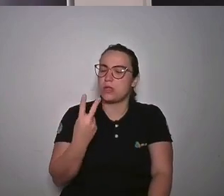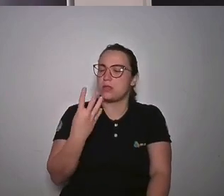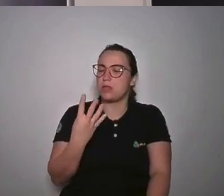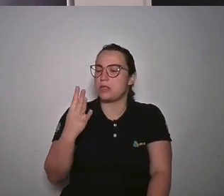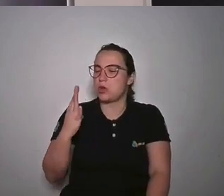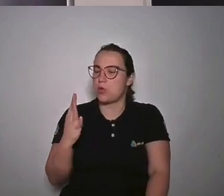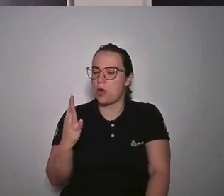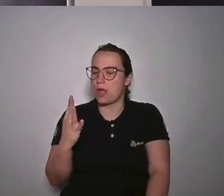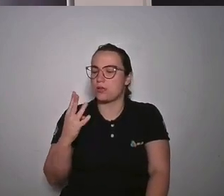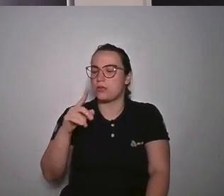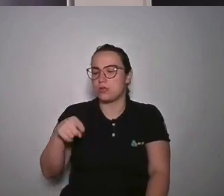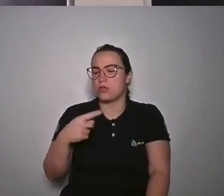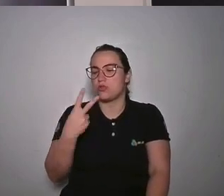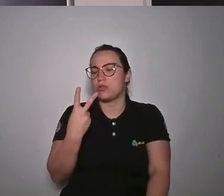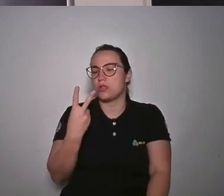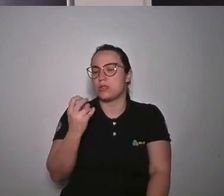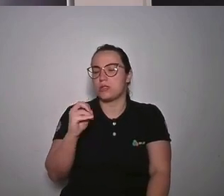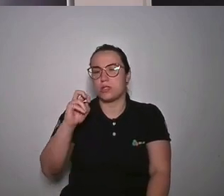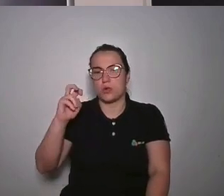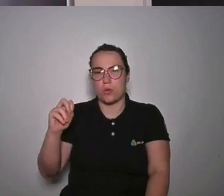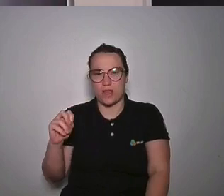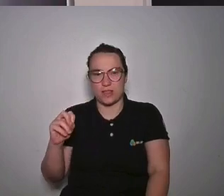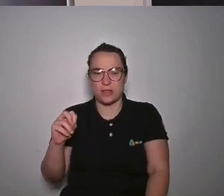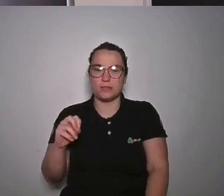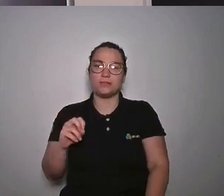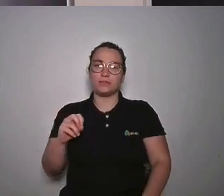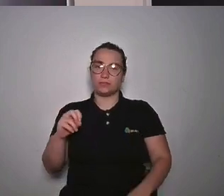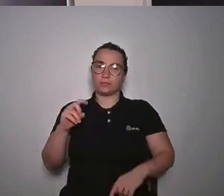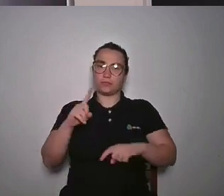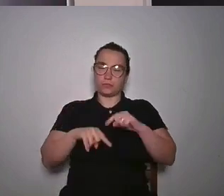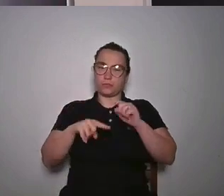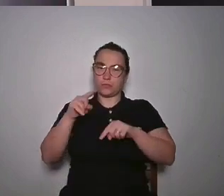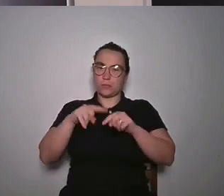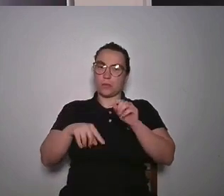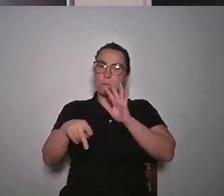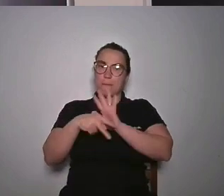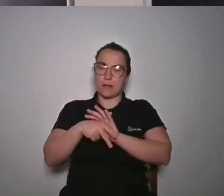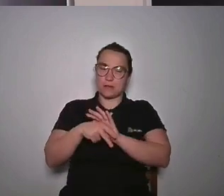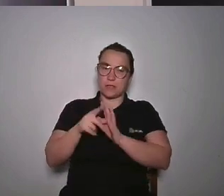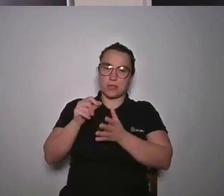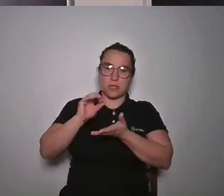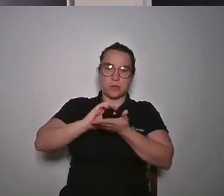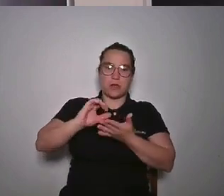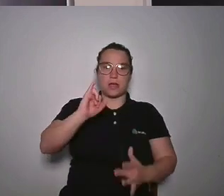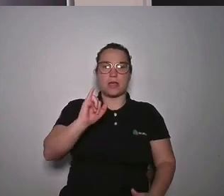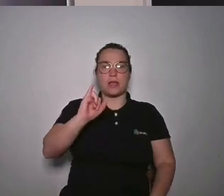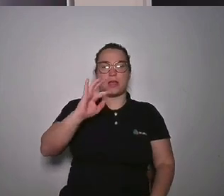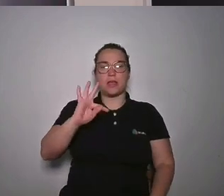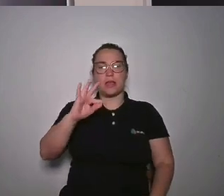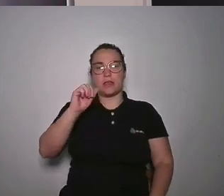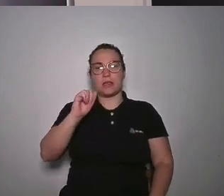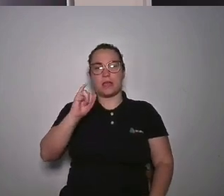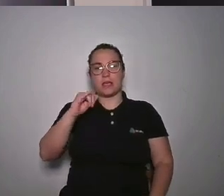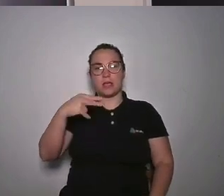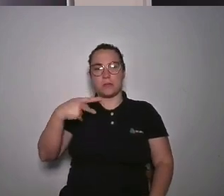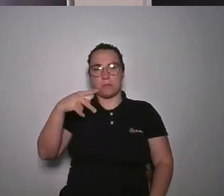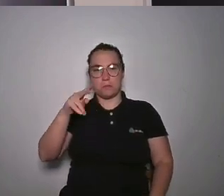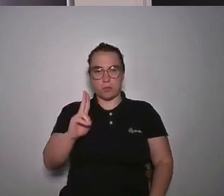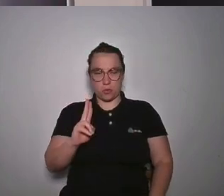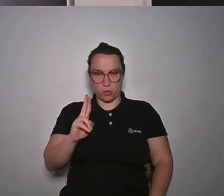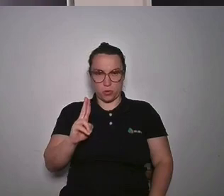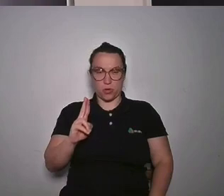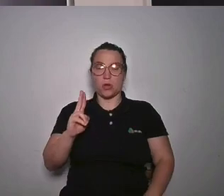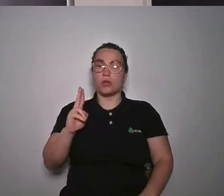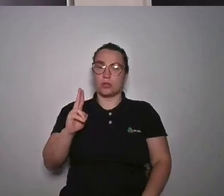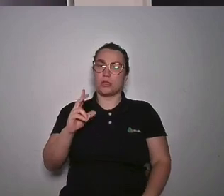4.234.650. Nas receitas patrimoniais, que são o investimento da Itaipu, através dos royalties, que são uma